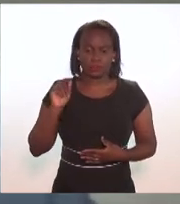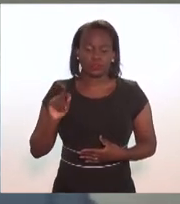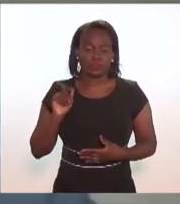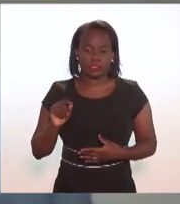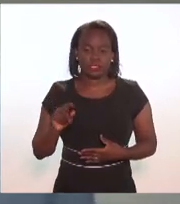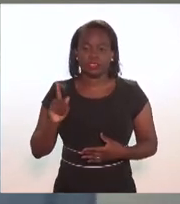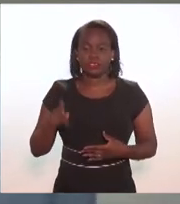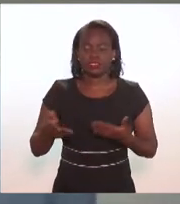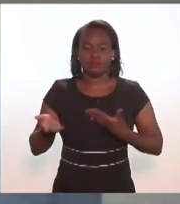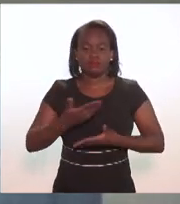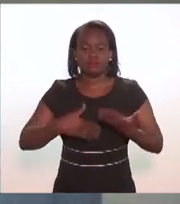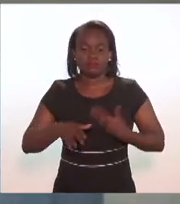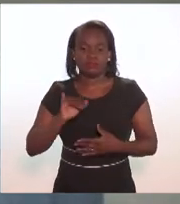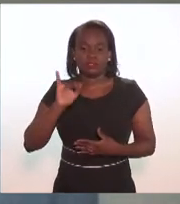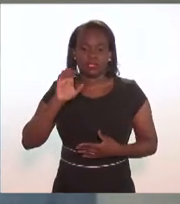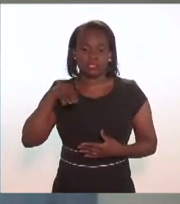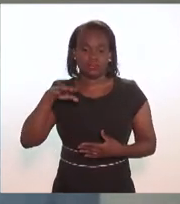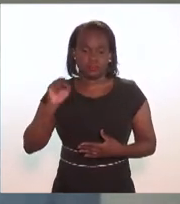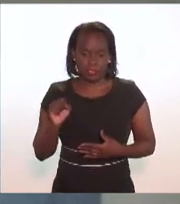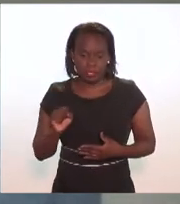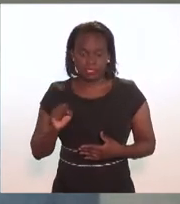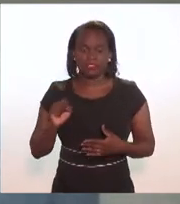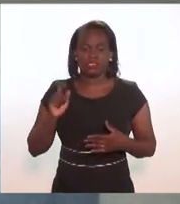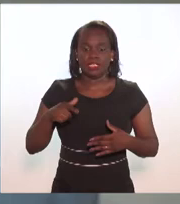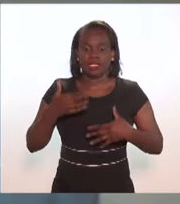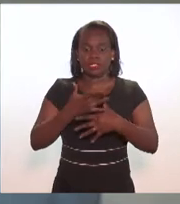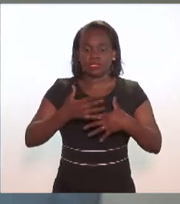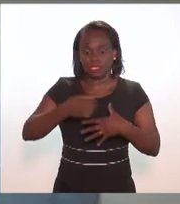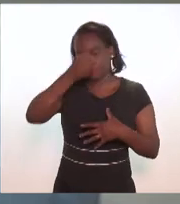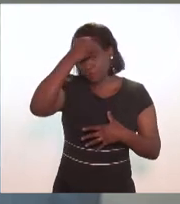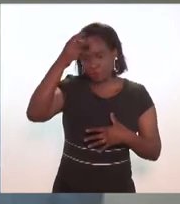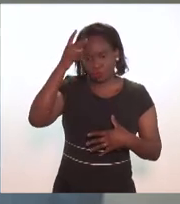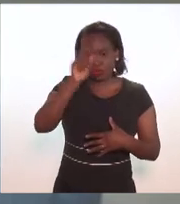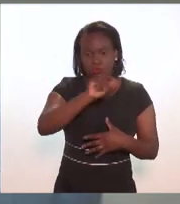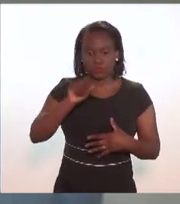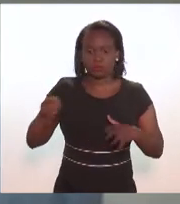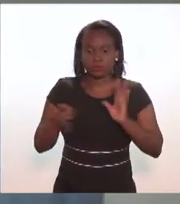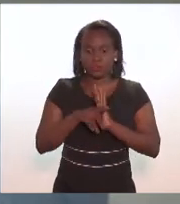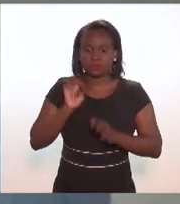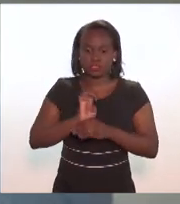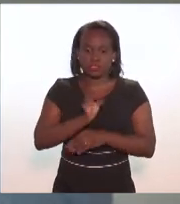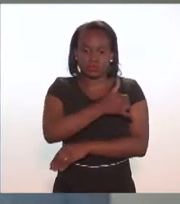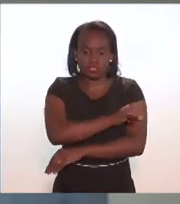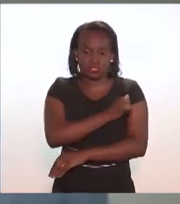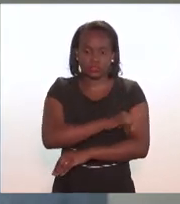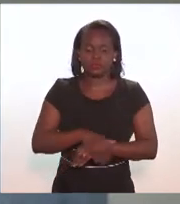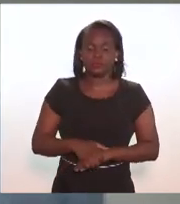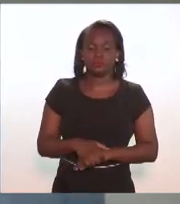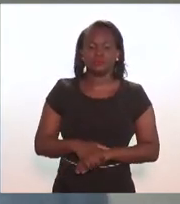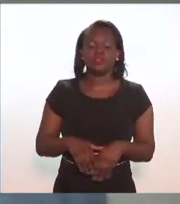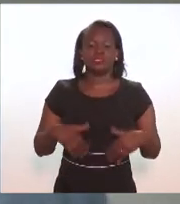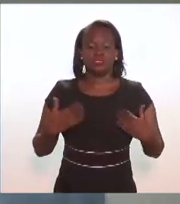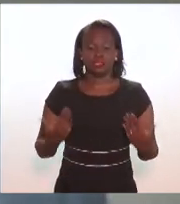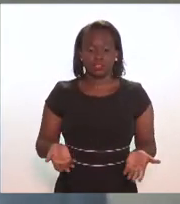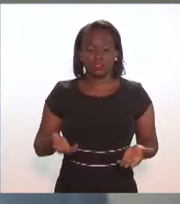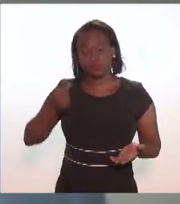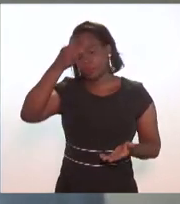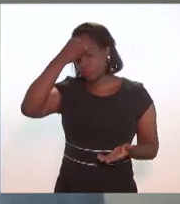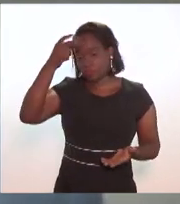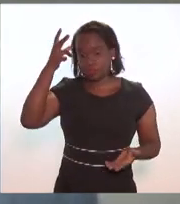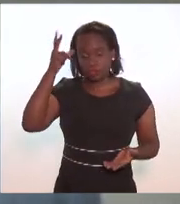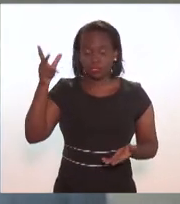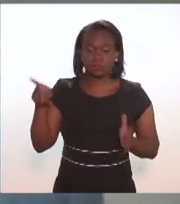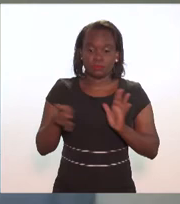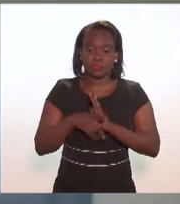distribuição do ICMS entre os municípios do Estado do Rio de Janeiro. Nesse ponto, a Prefeitura